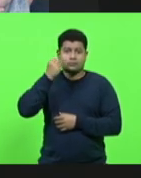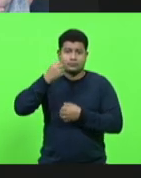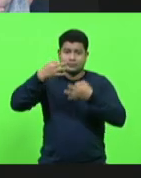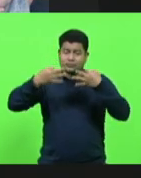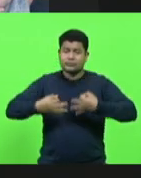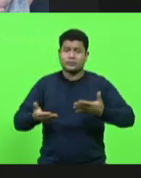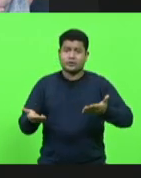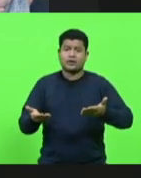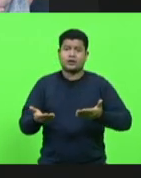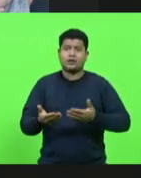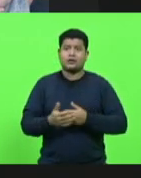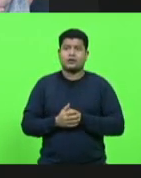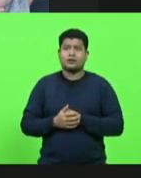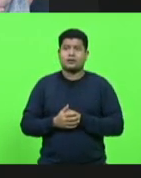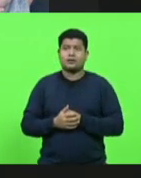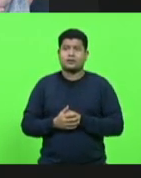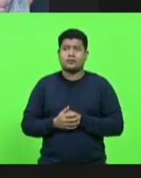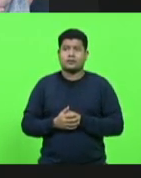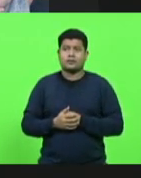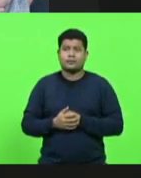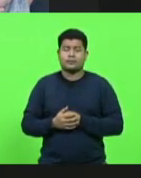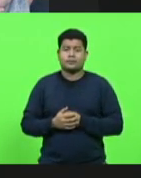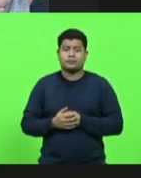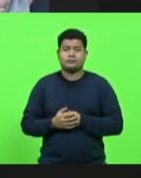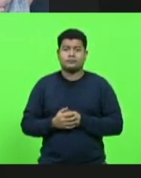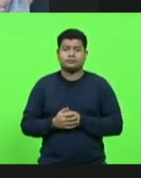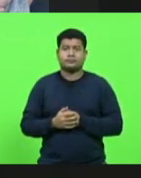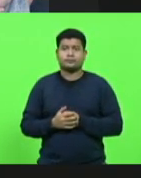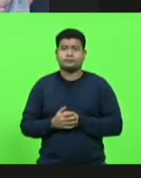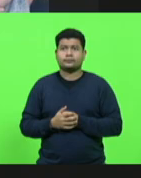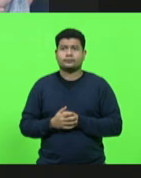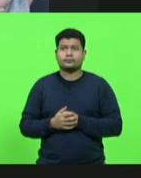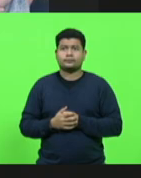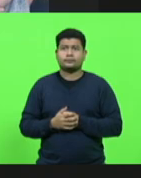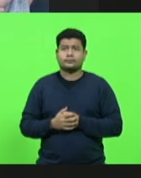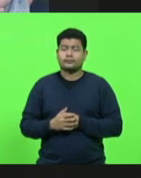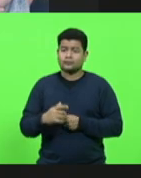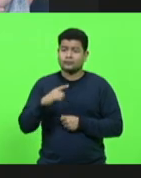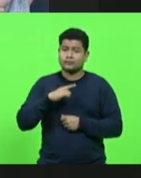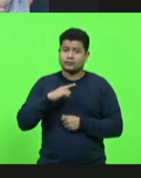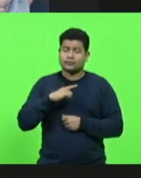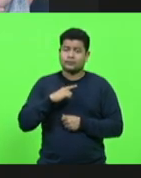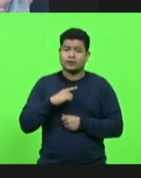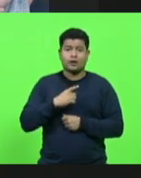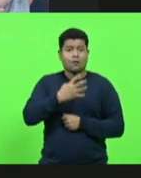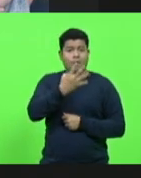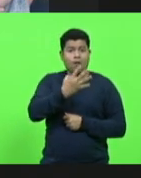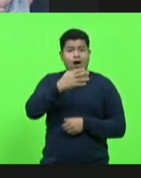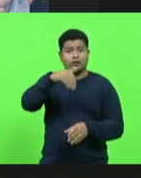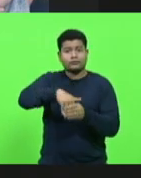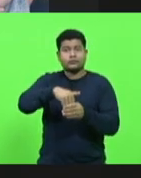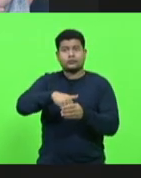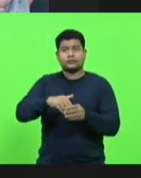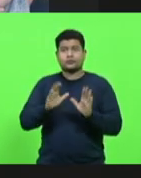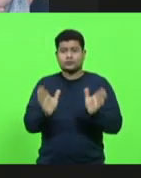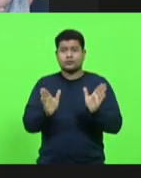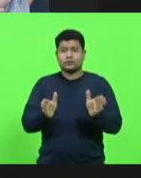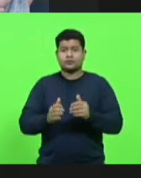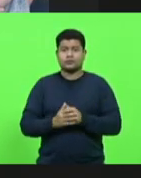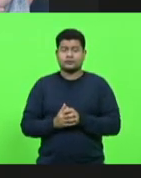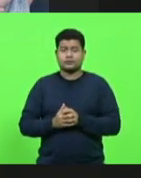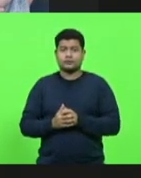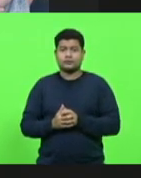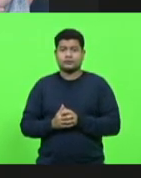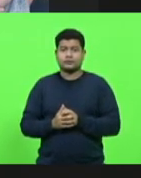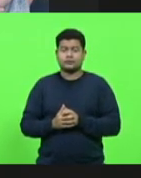senhor presidente, nós temos gostaria de fazer uma manifestação, votos. Quem sabe seja resolutiva. Nós temos pelo menos quatro votos. Eu estou com a palavra, Minotto. Depois você pode usar a